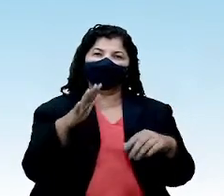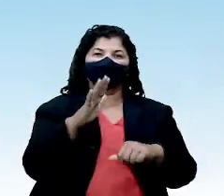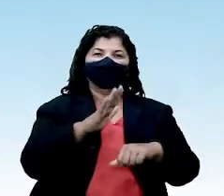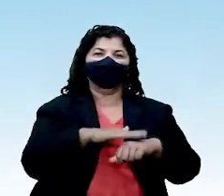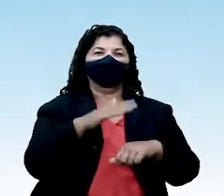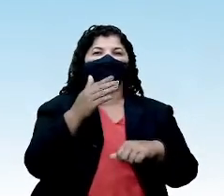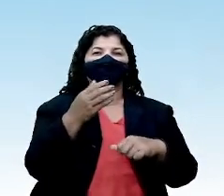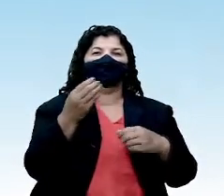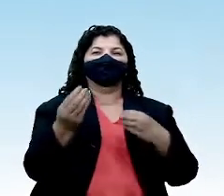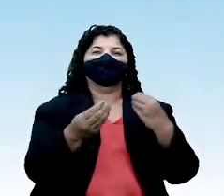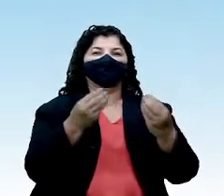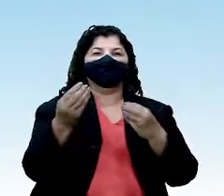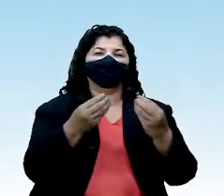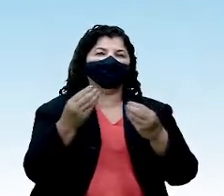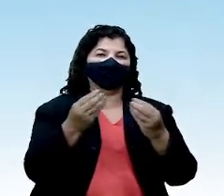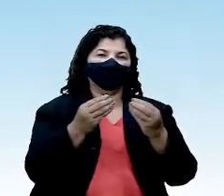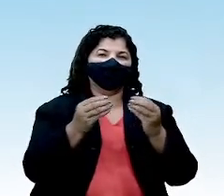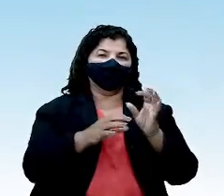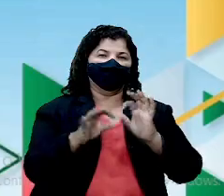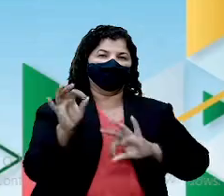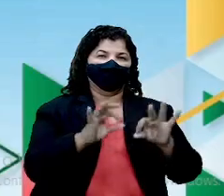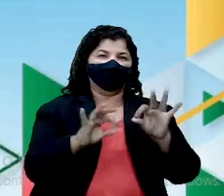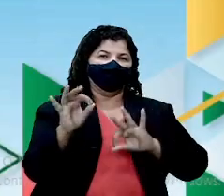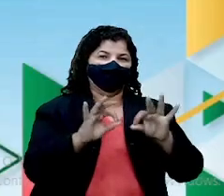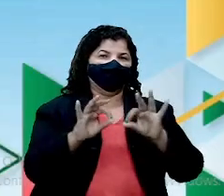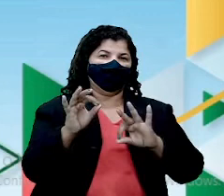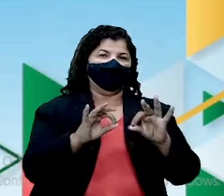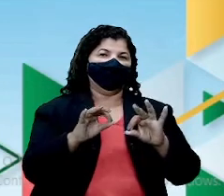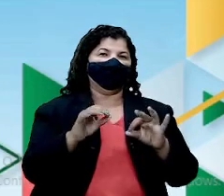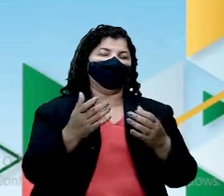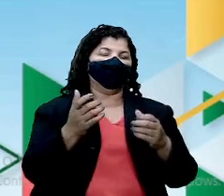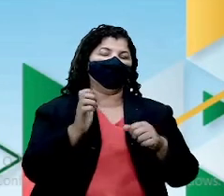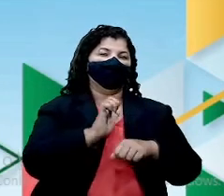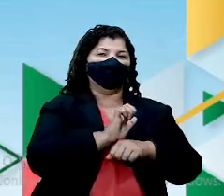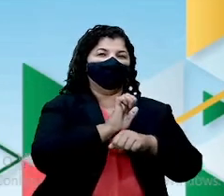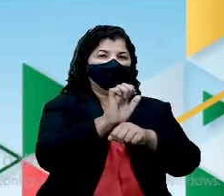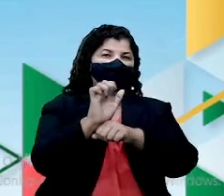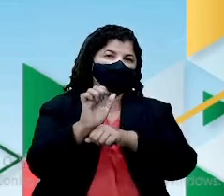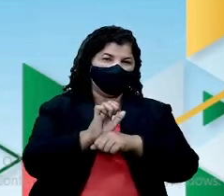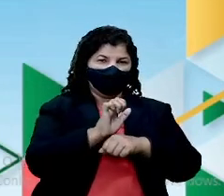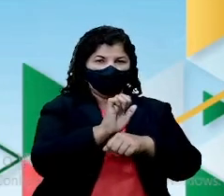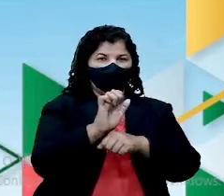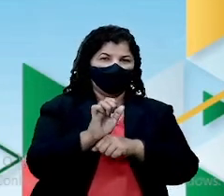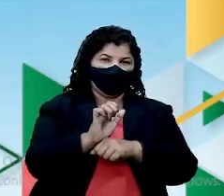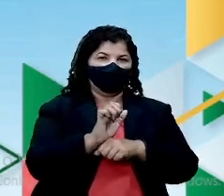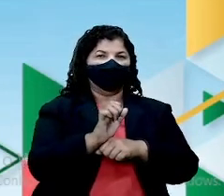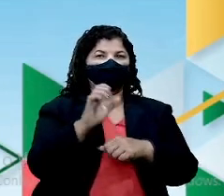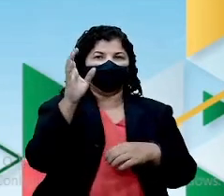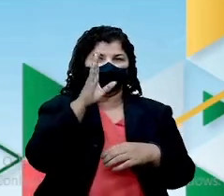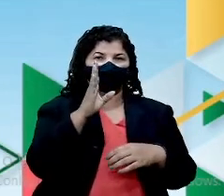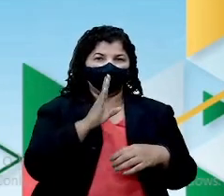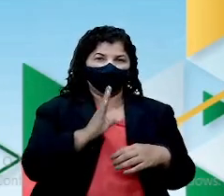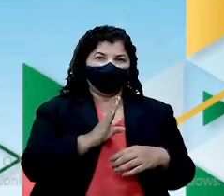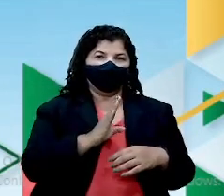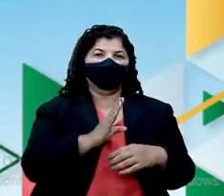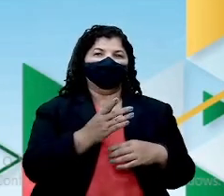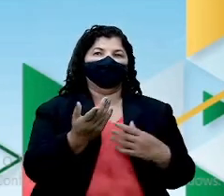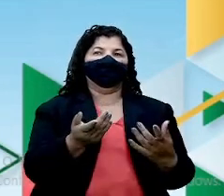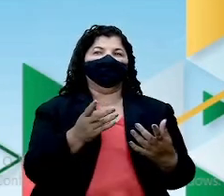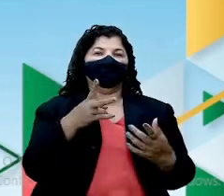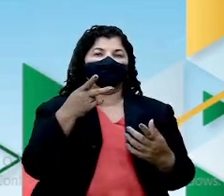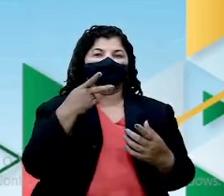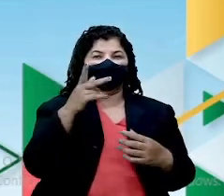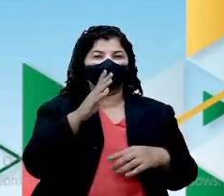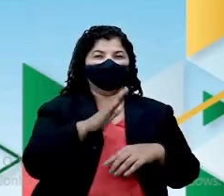dando continuidade ainda, né? A formação dos Estados Nacionais. E hoje a gente vai falar um pouco do absolutismo, né?